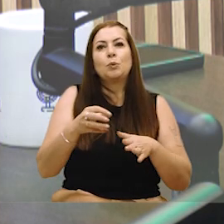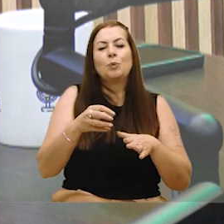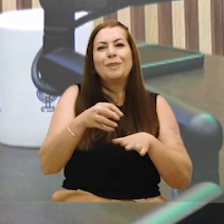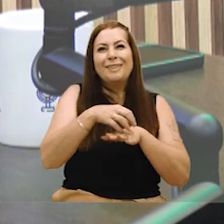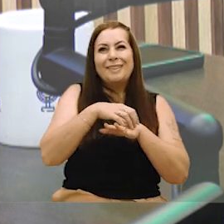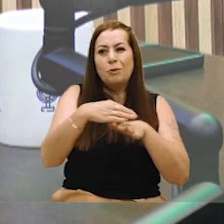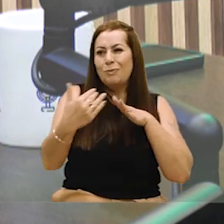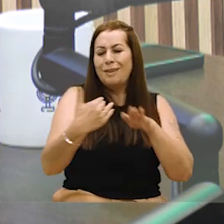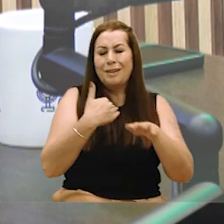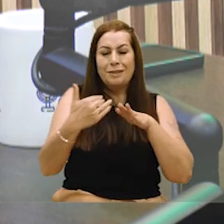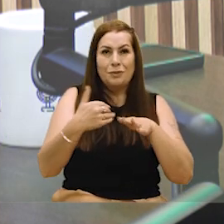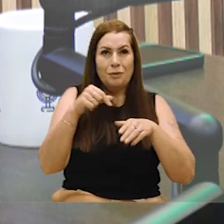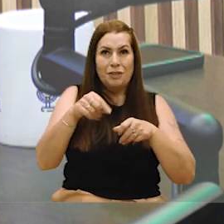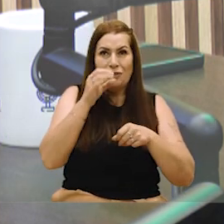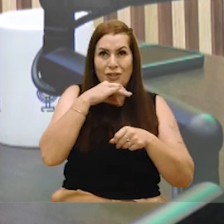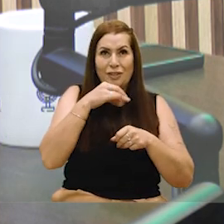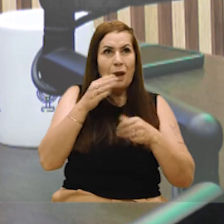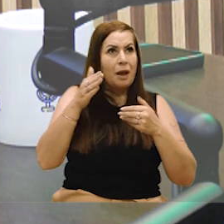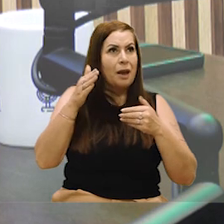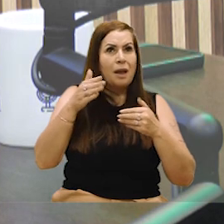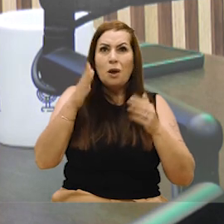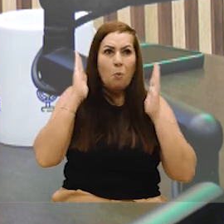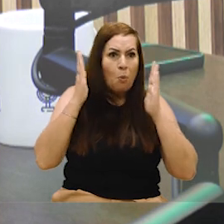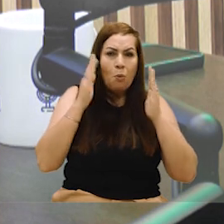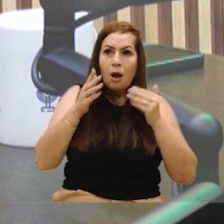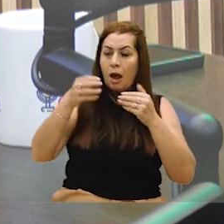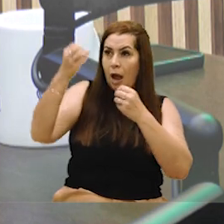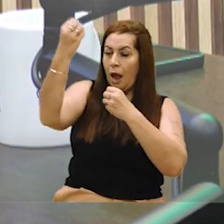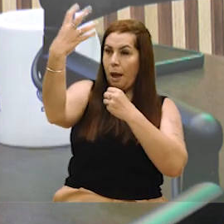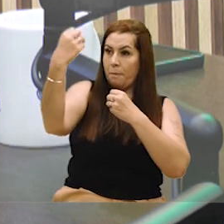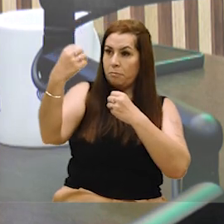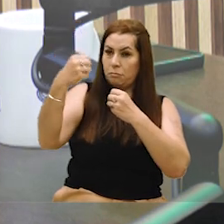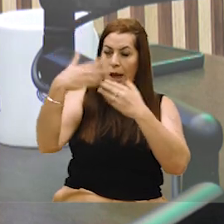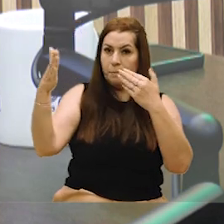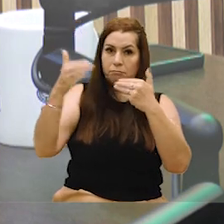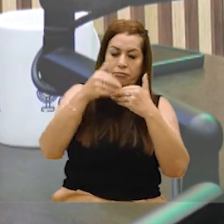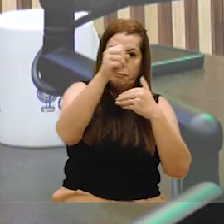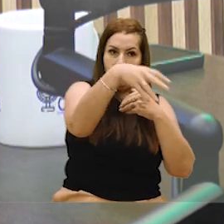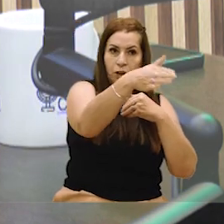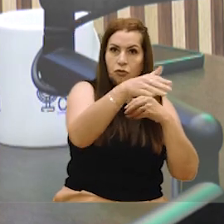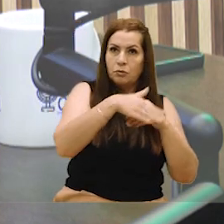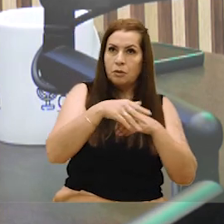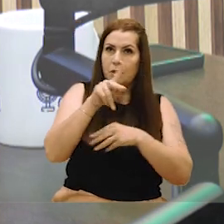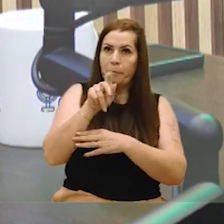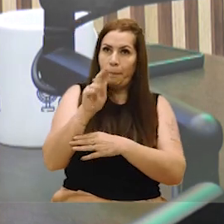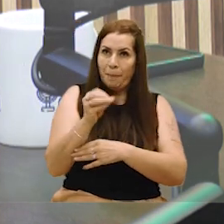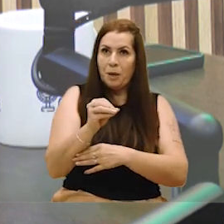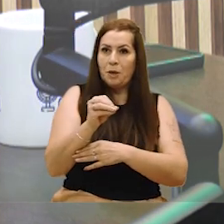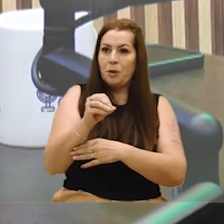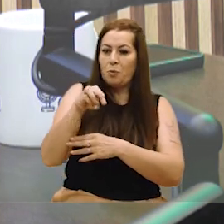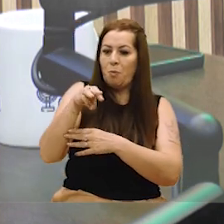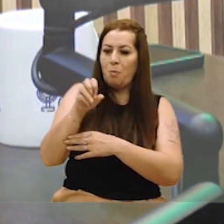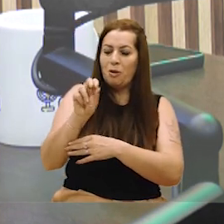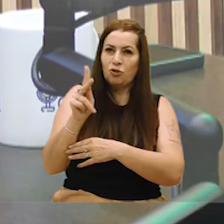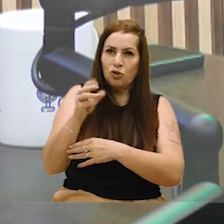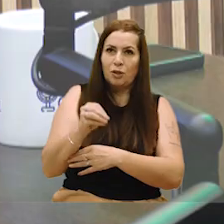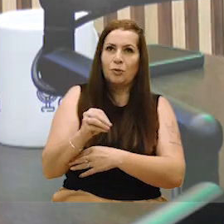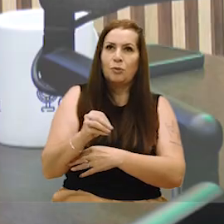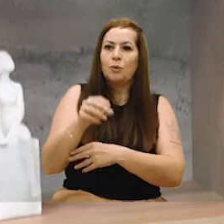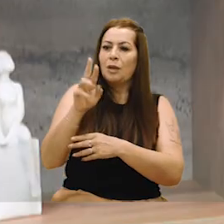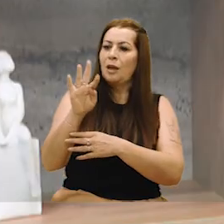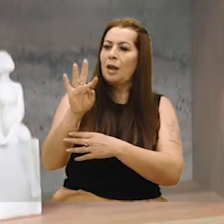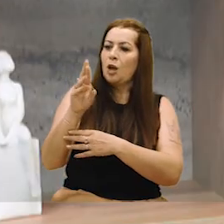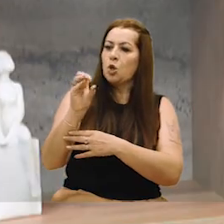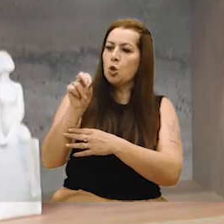trânsito de Caxias do Sul é um trânsito burro. Abre a sinaleira, fecha a outra, na mesma rua. A Pinheiro Machado, a Montauri, é um caos.